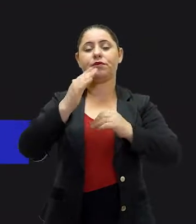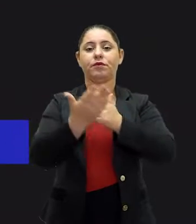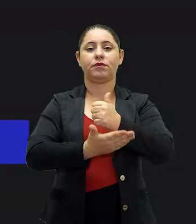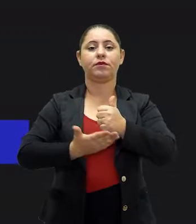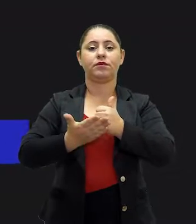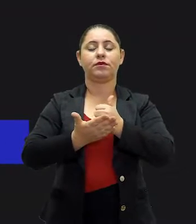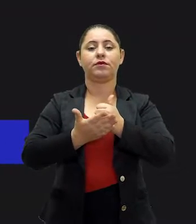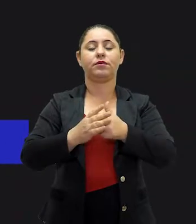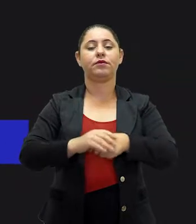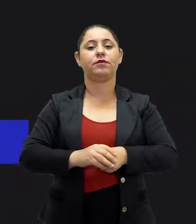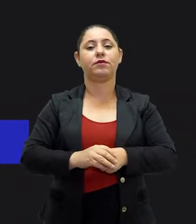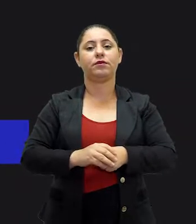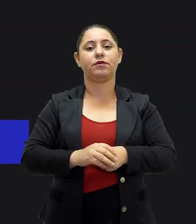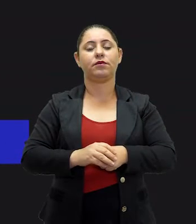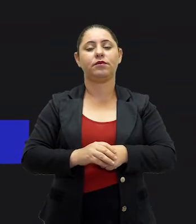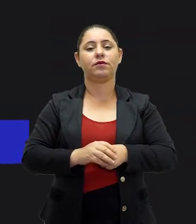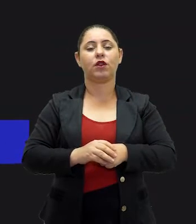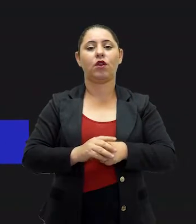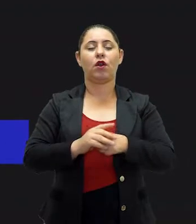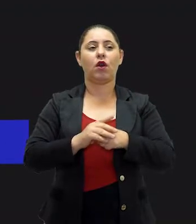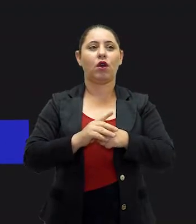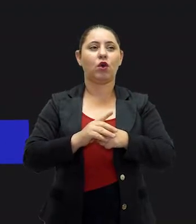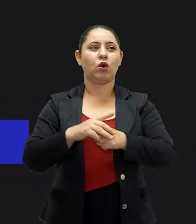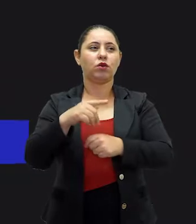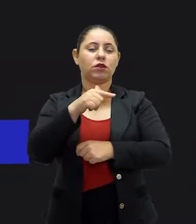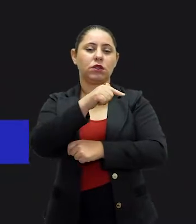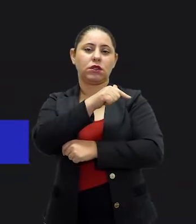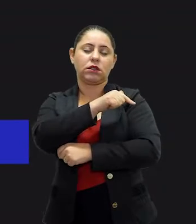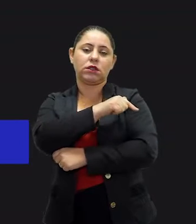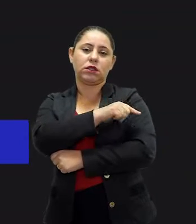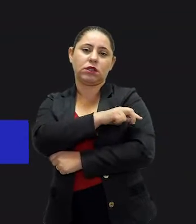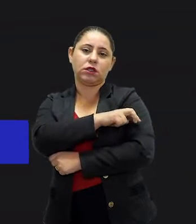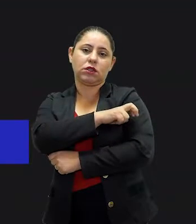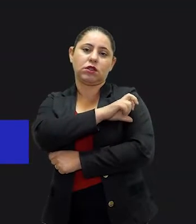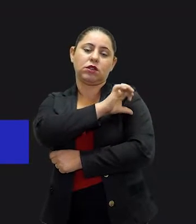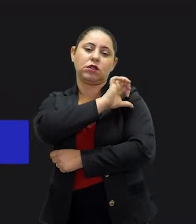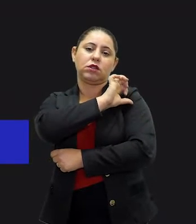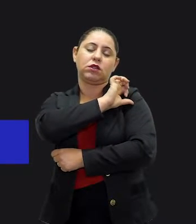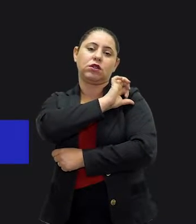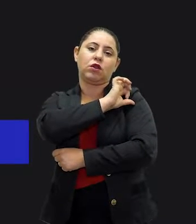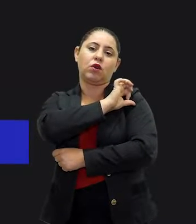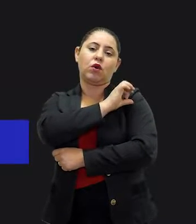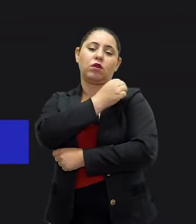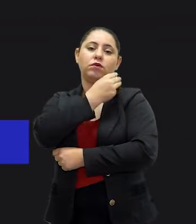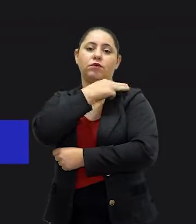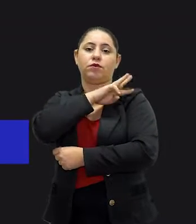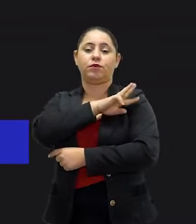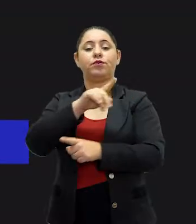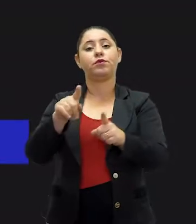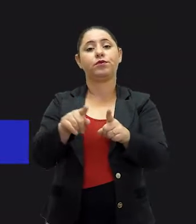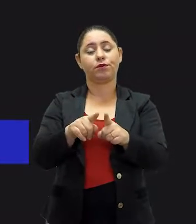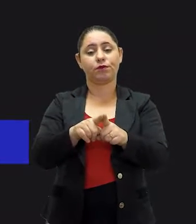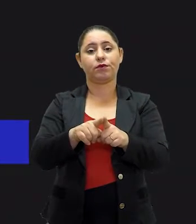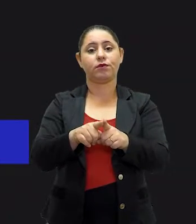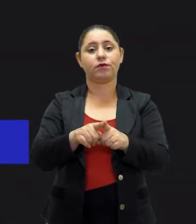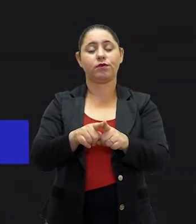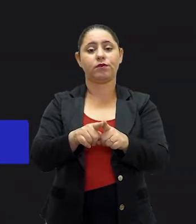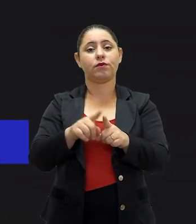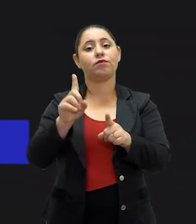básica dos anos finais do ensino fundamental e do ensino médio.